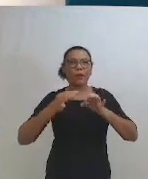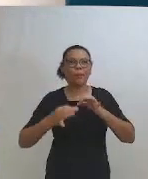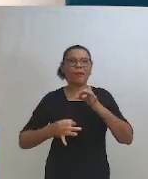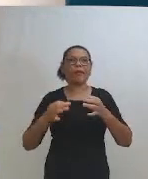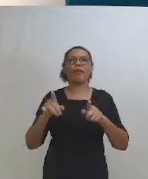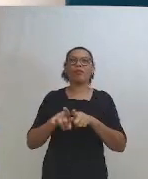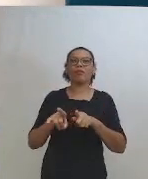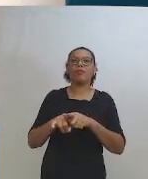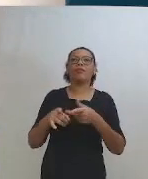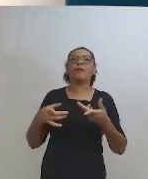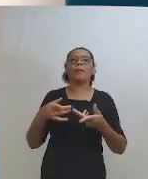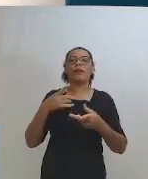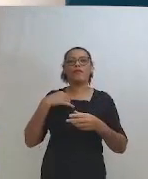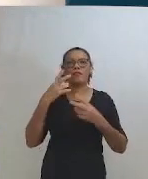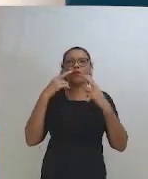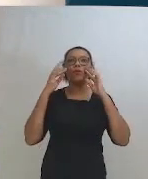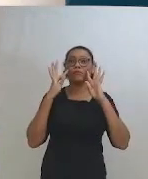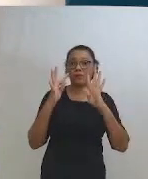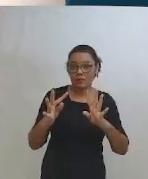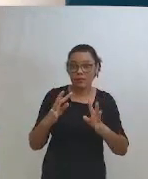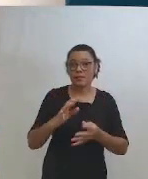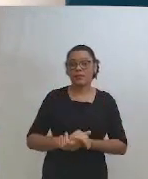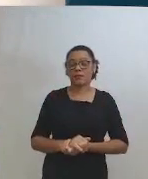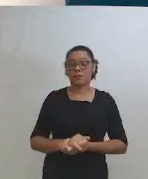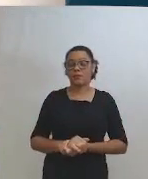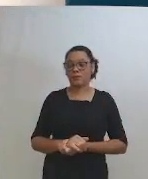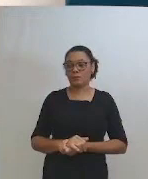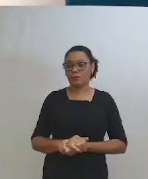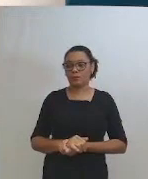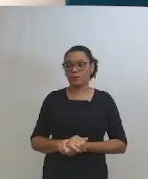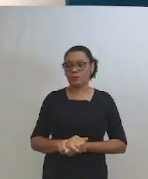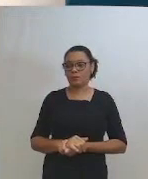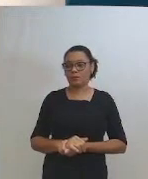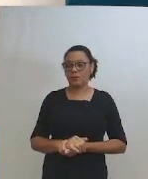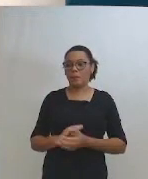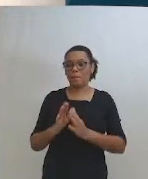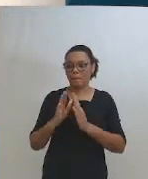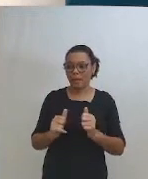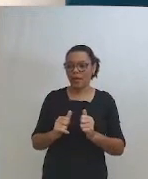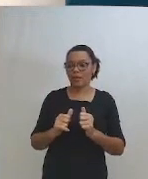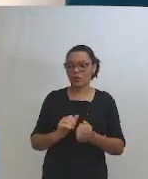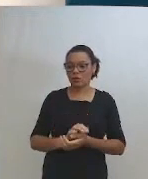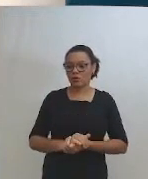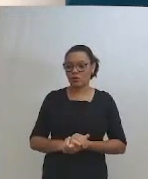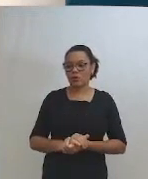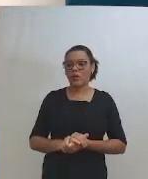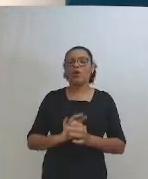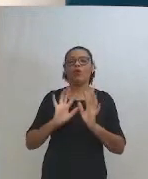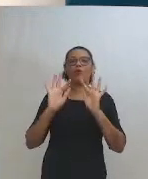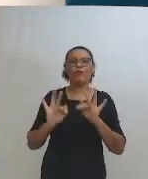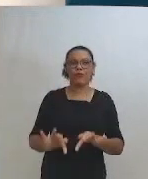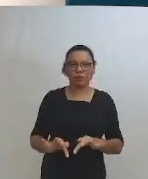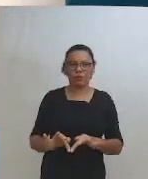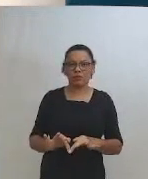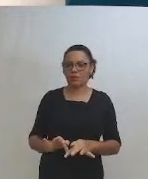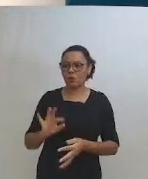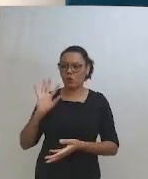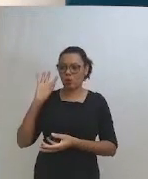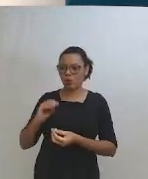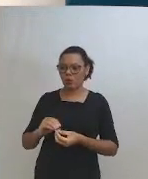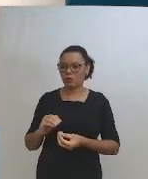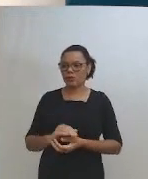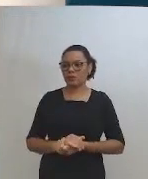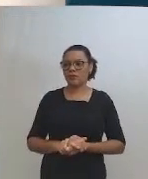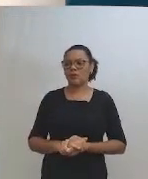piso. Doutor, o interesse... seu tempo esgotou, eu peço que Vossa Excelência encaminhe para a conclusão, por favor. Vossa Excelência, eu finalizo